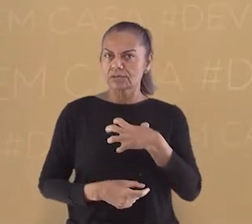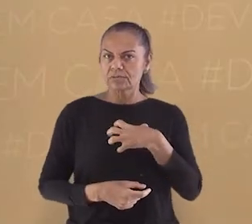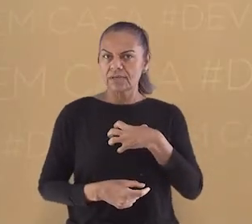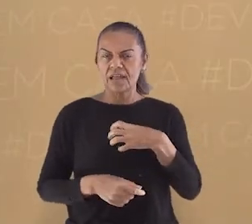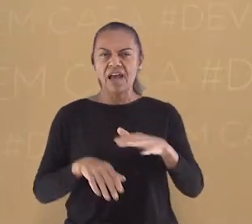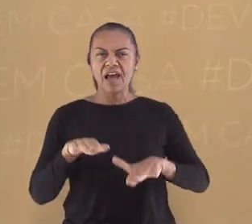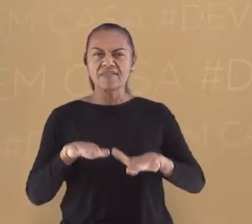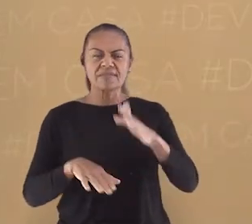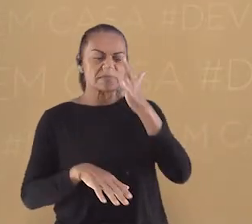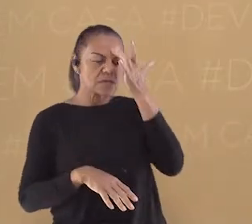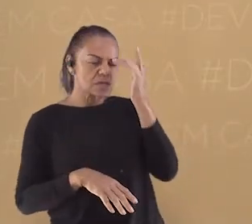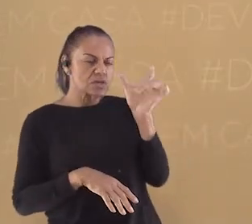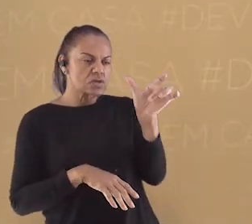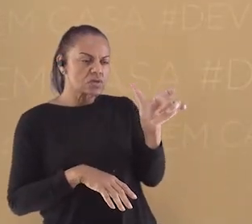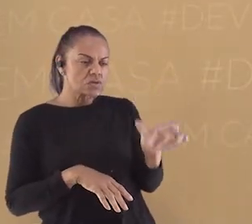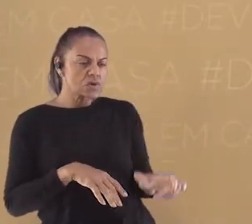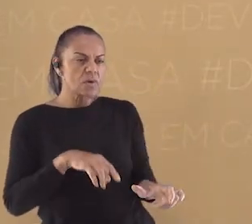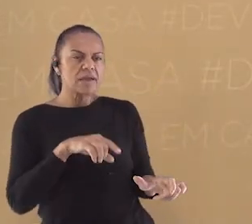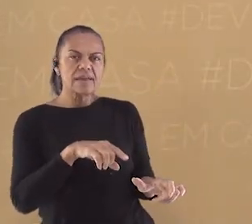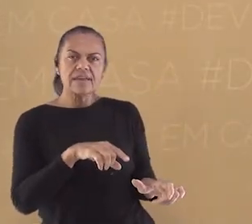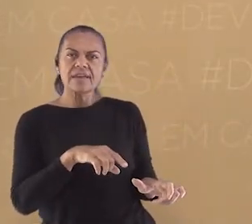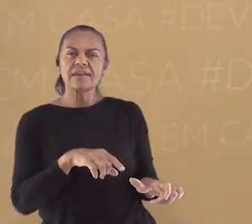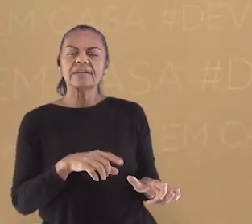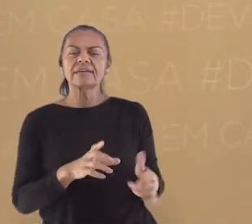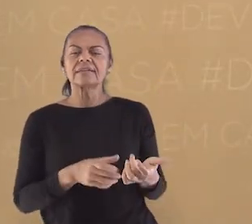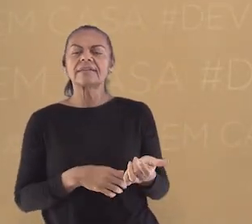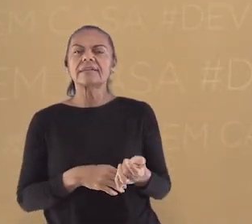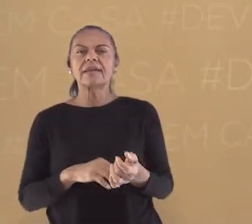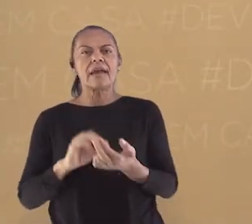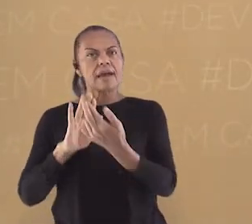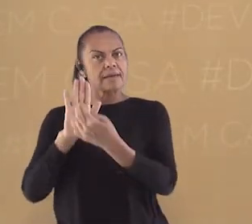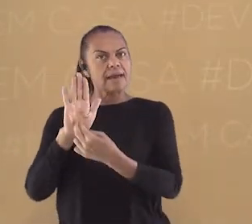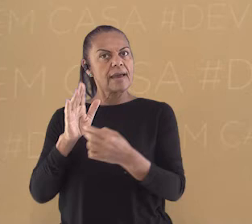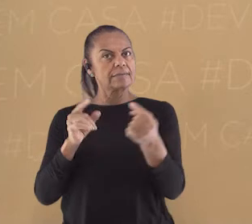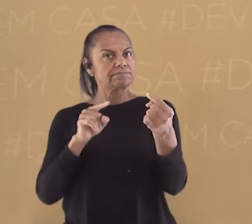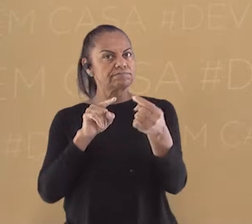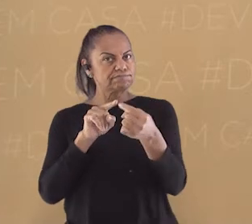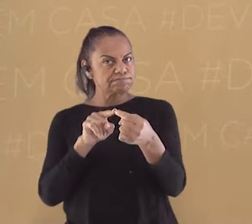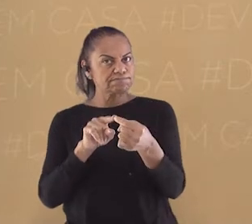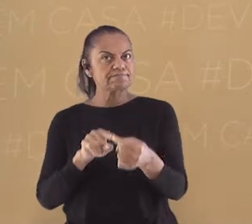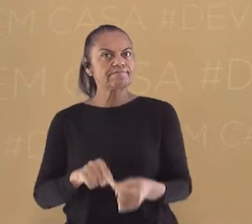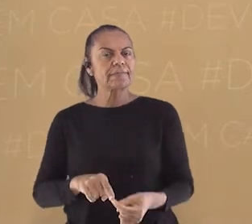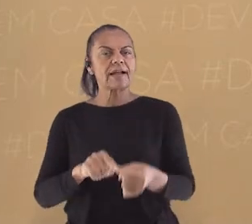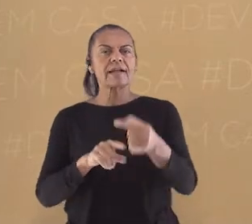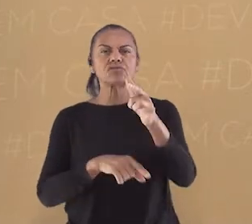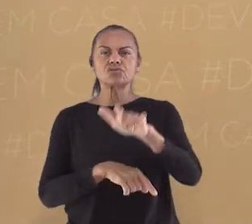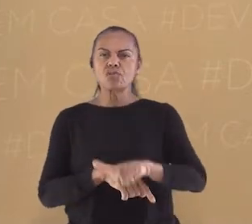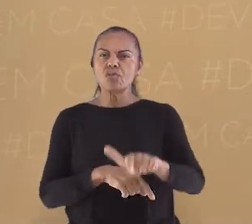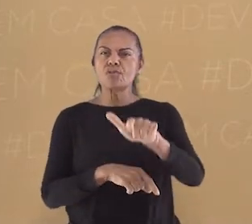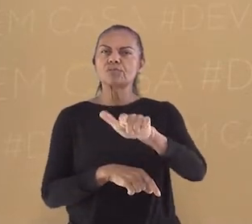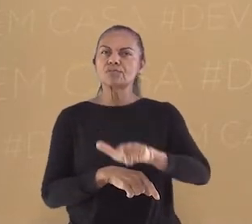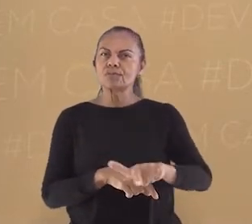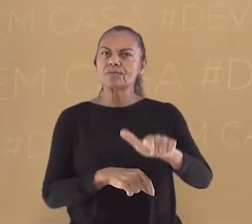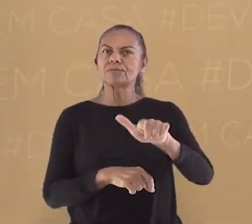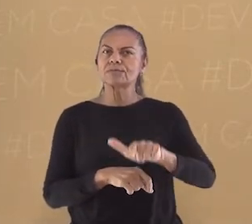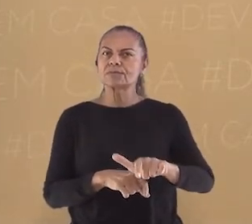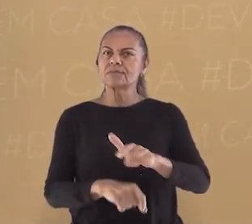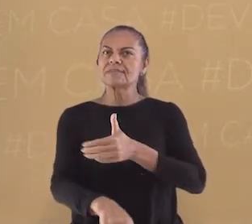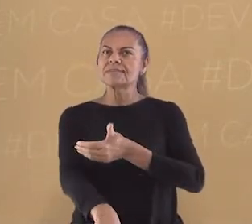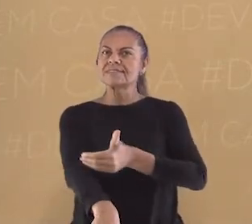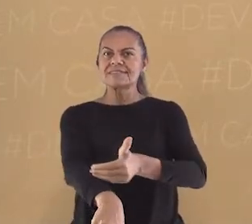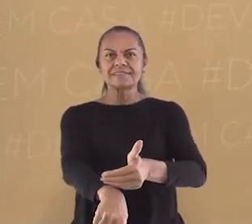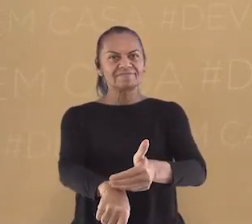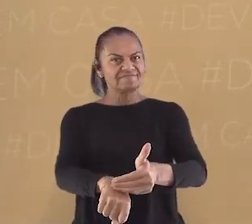um grupo repete gestos simbólicos de acordo com regras, em certas ocasiões, esses atos são